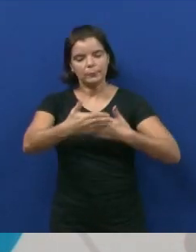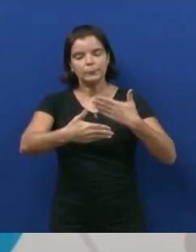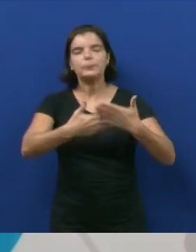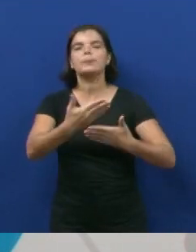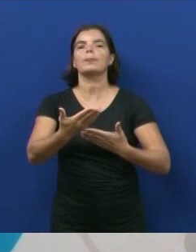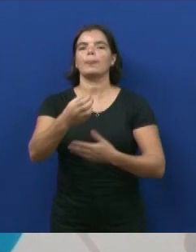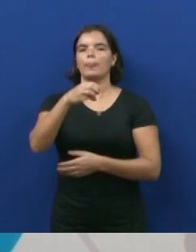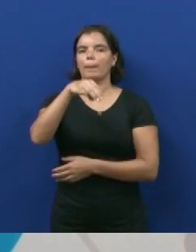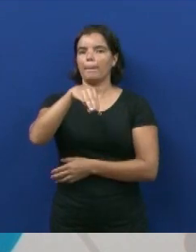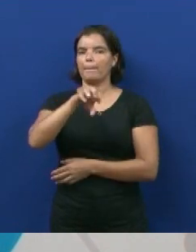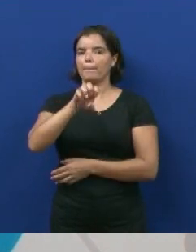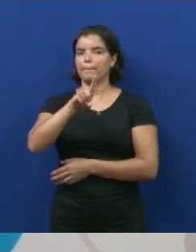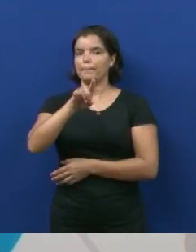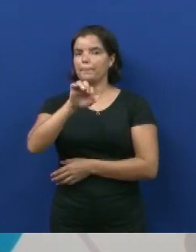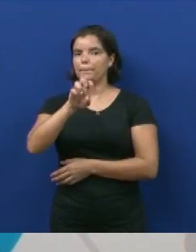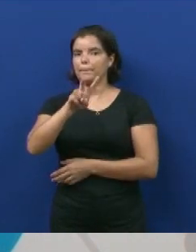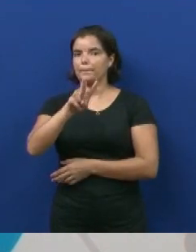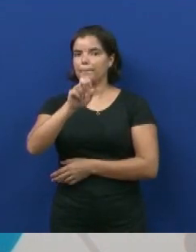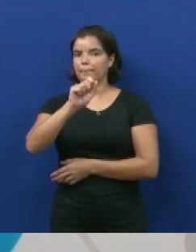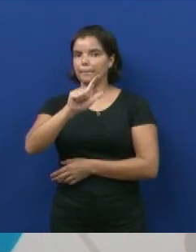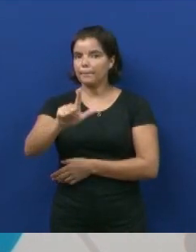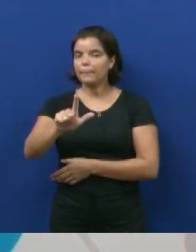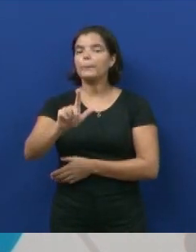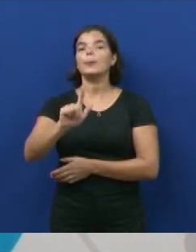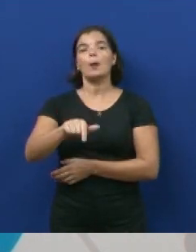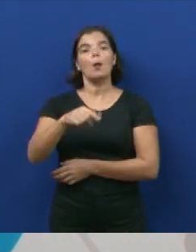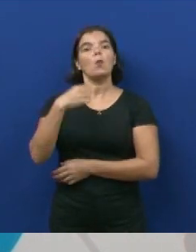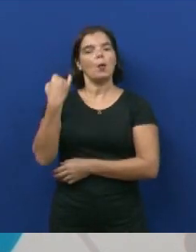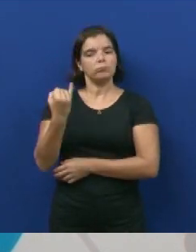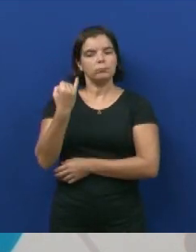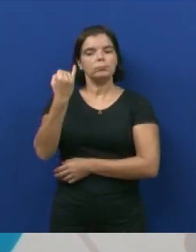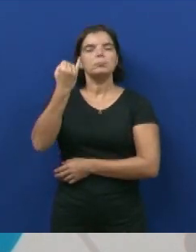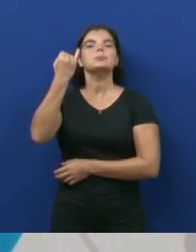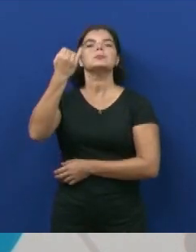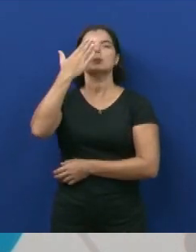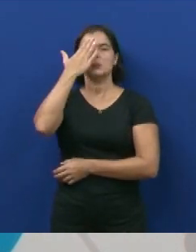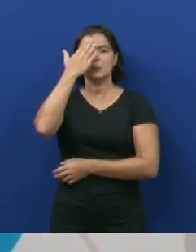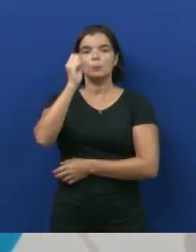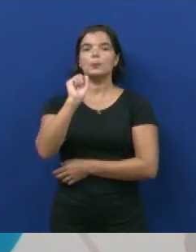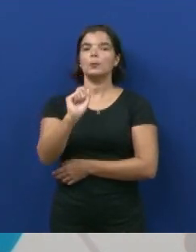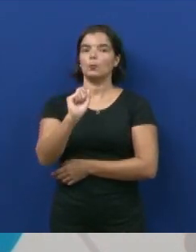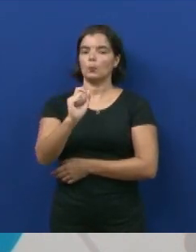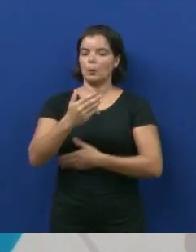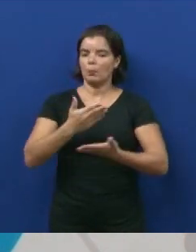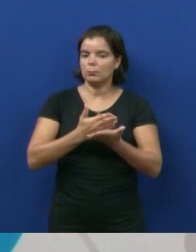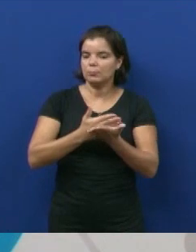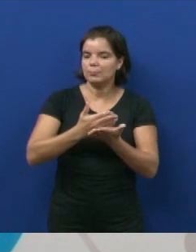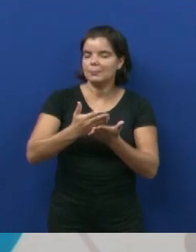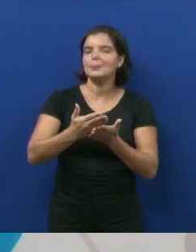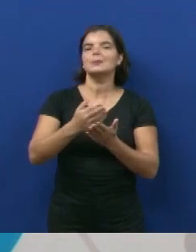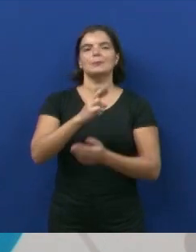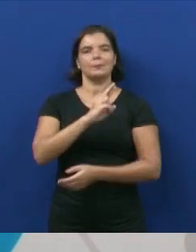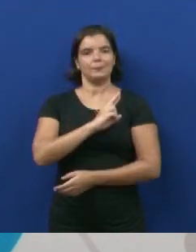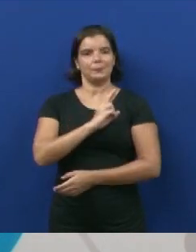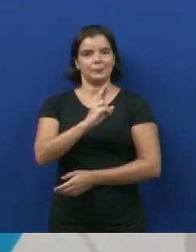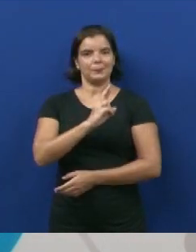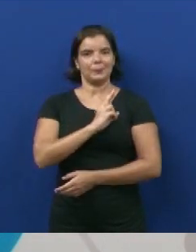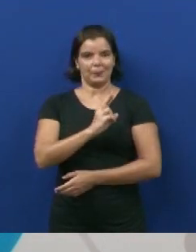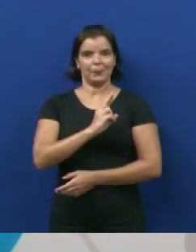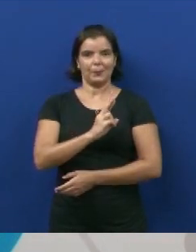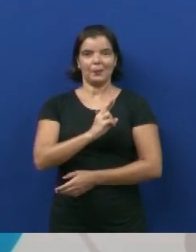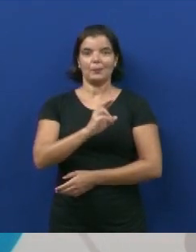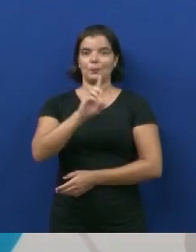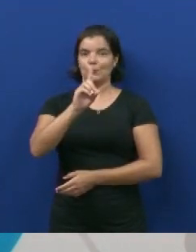Idade Medieval. Então é interessante saber que existe o princípio religioso, que são